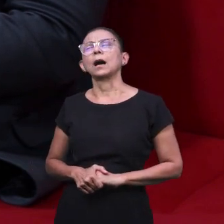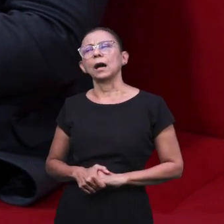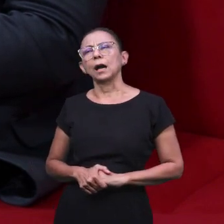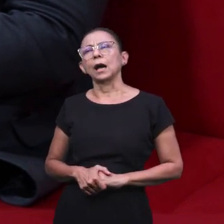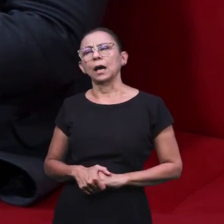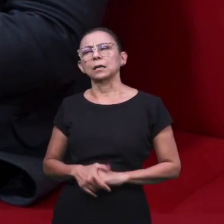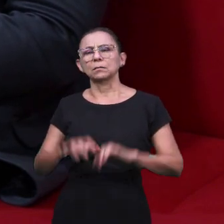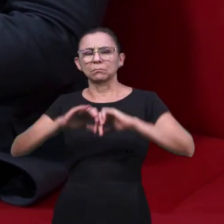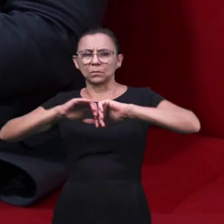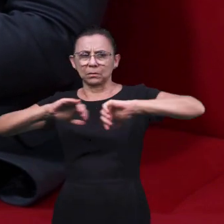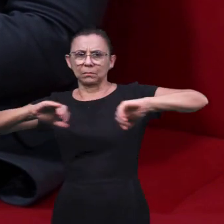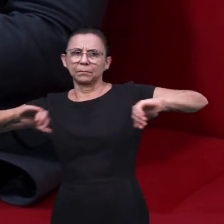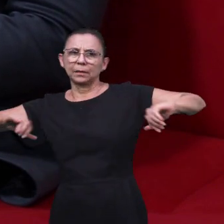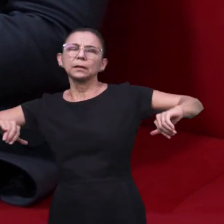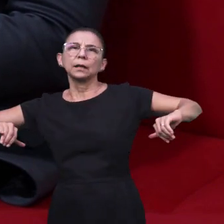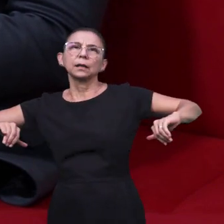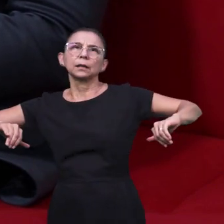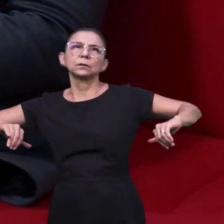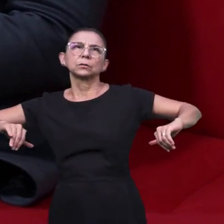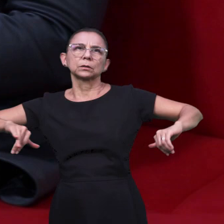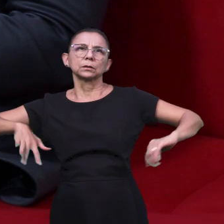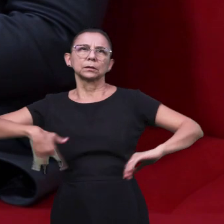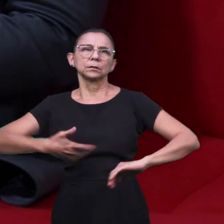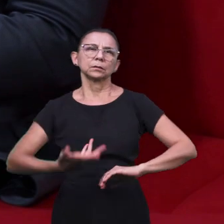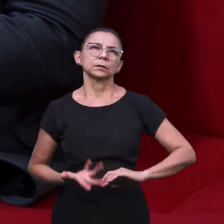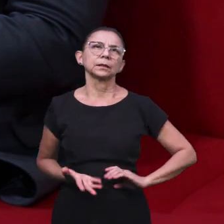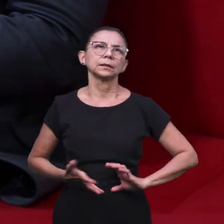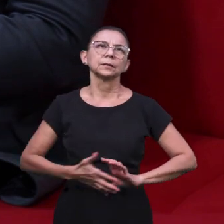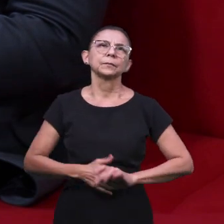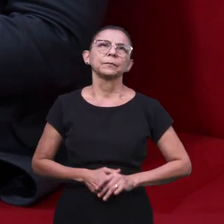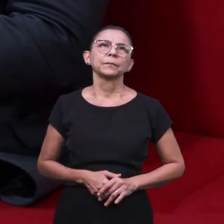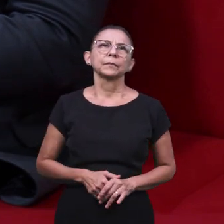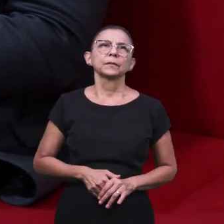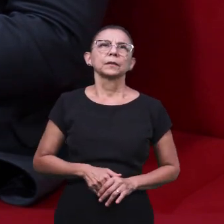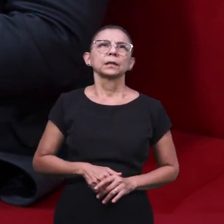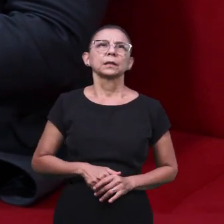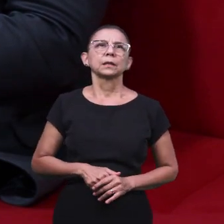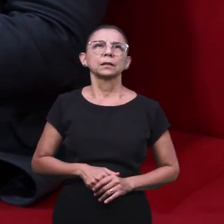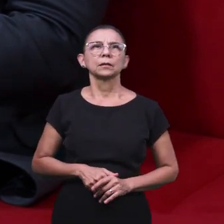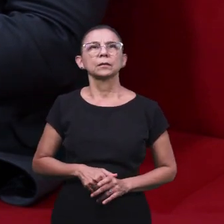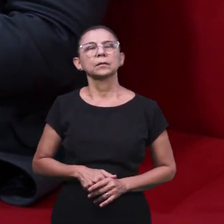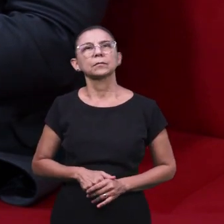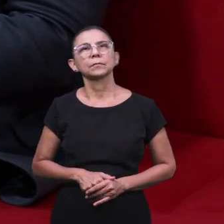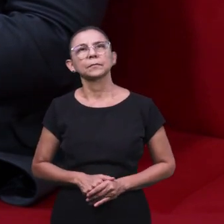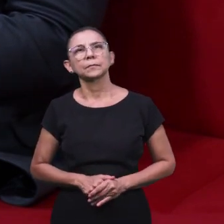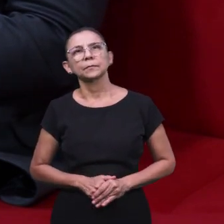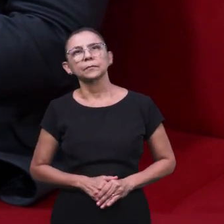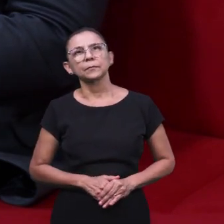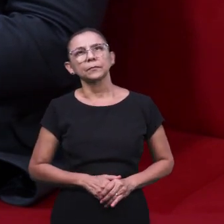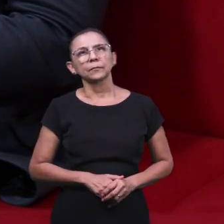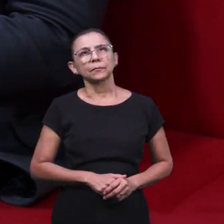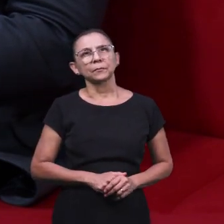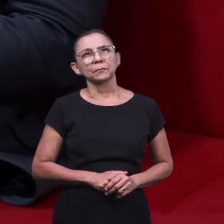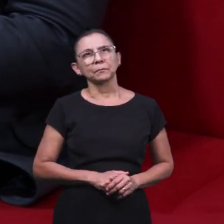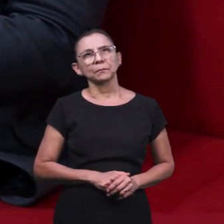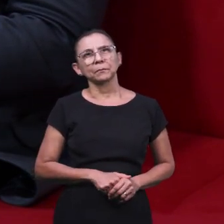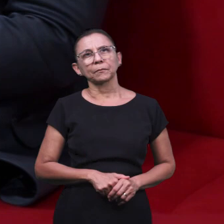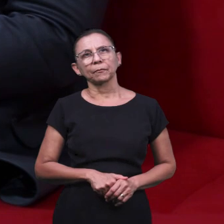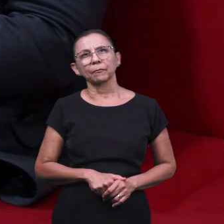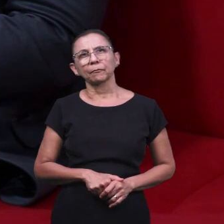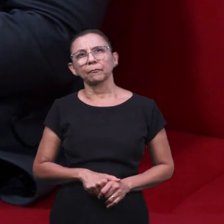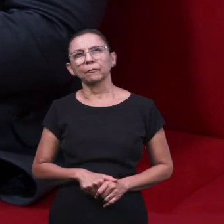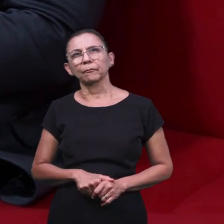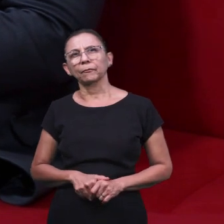na história da música, né? Então, Bach ele morre em 1750, mas antes dele já havia